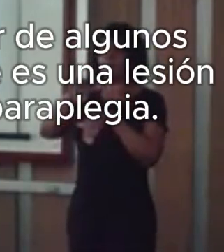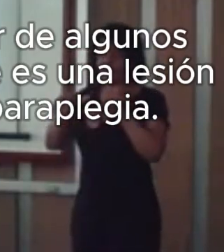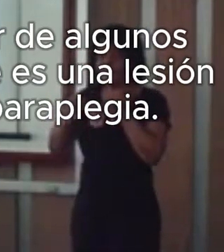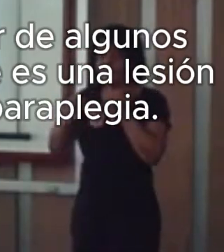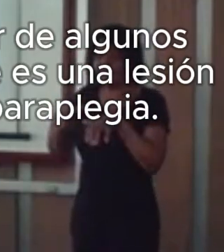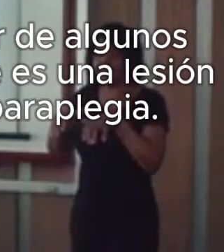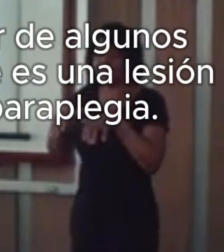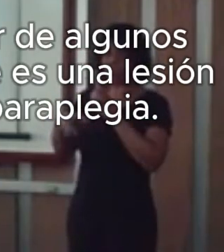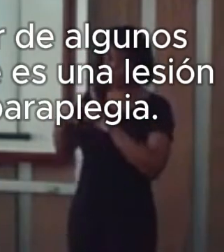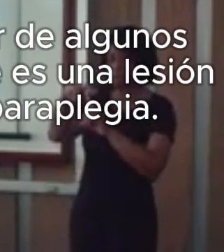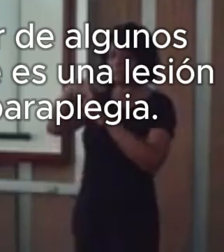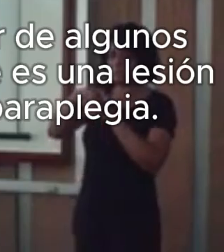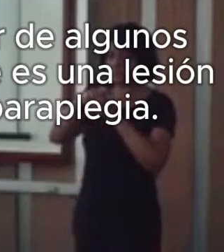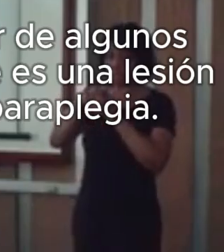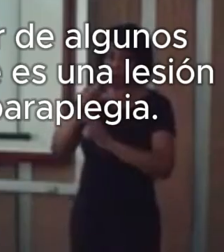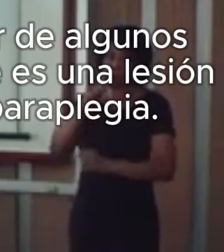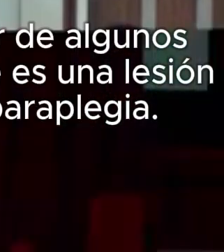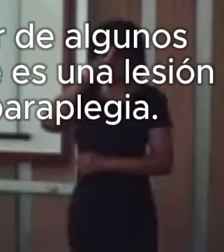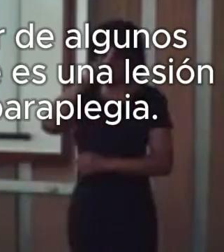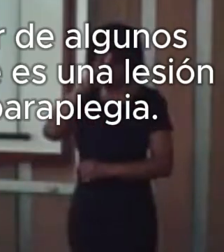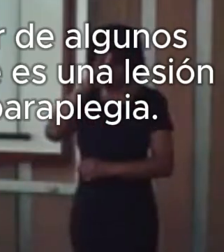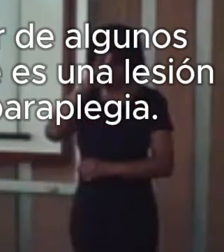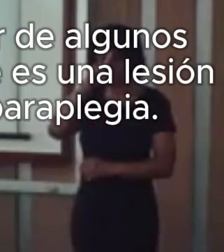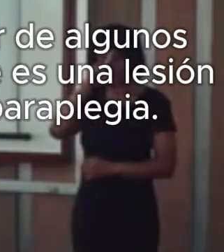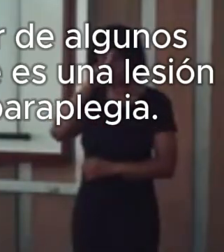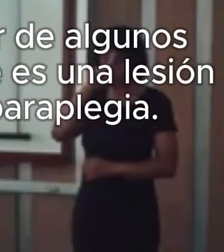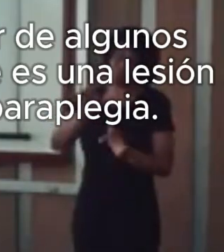lesão é mais alta ou a lesão é mais baixa, então